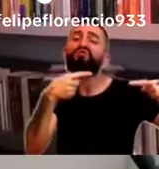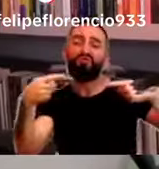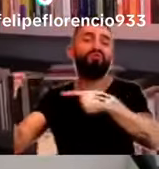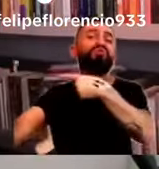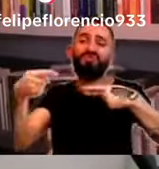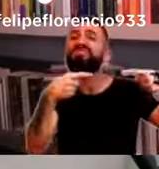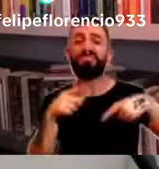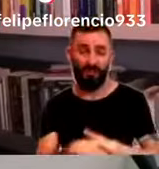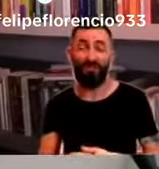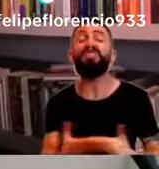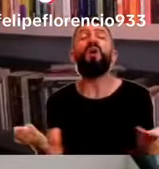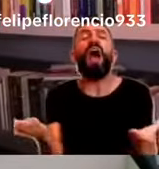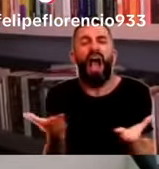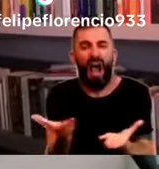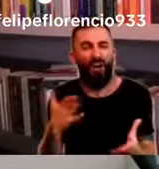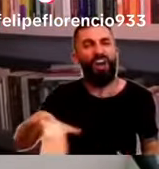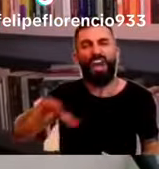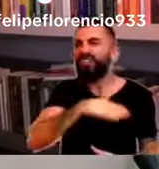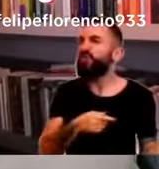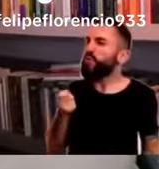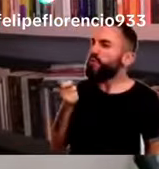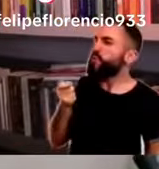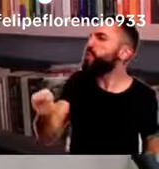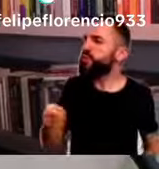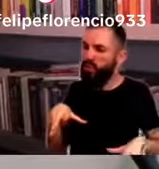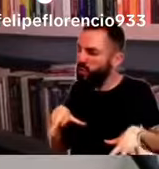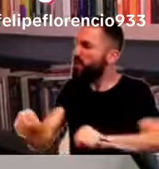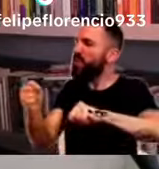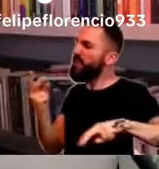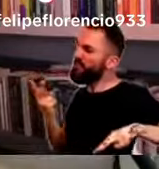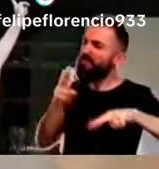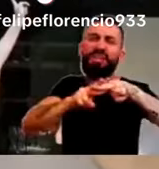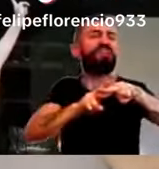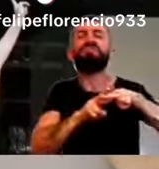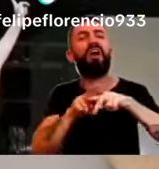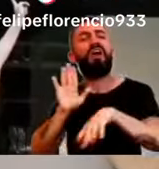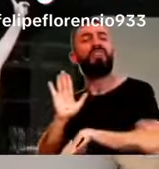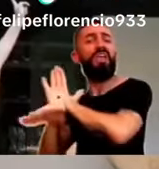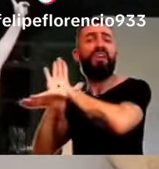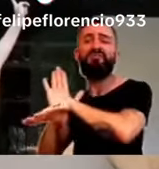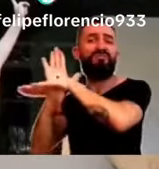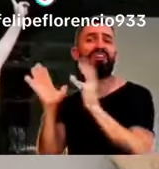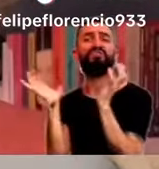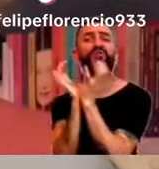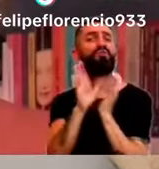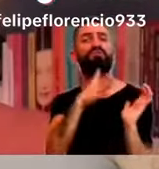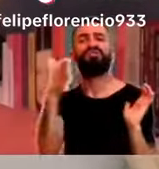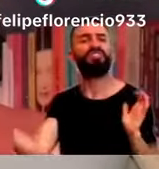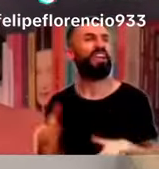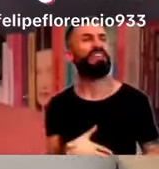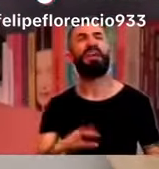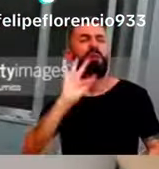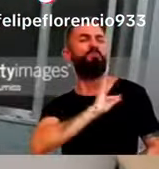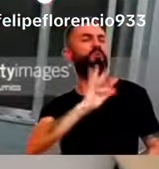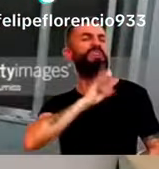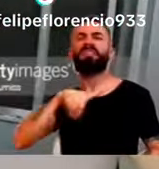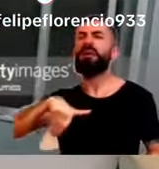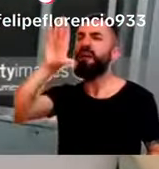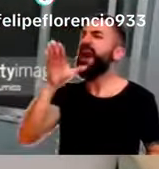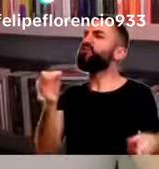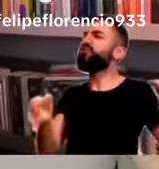por isso que punitivismo penal só alimenta a direita. Lutar por mais criminalização, mais polícia,